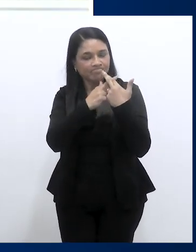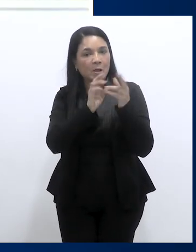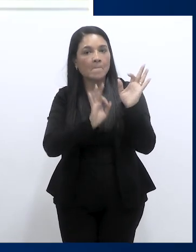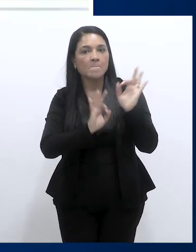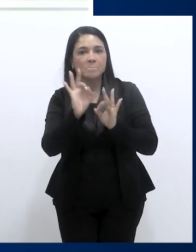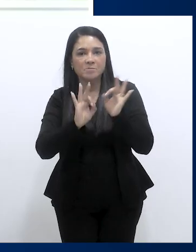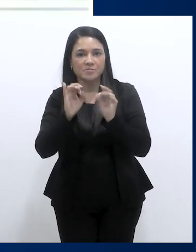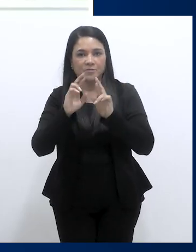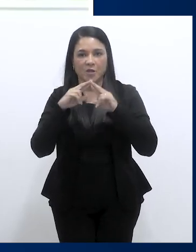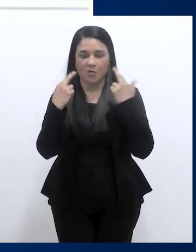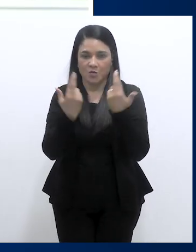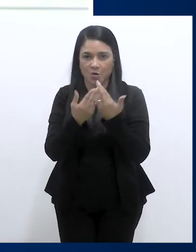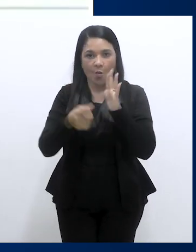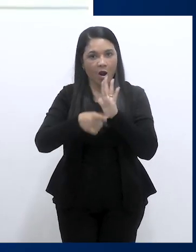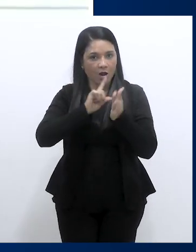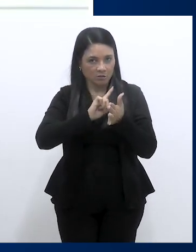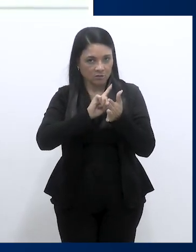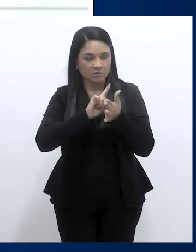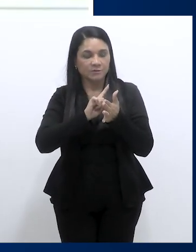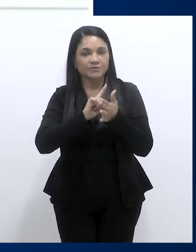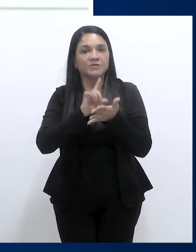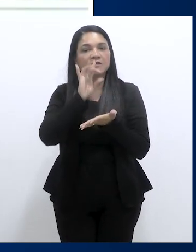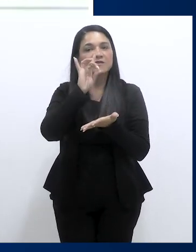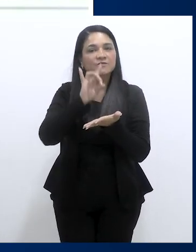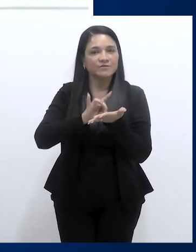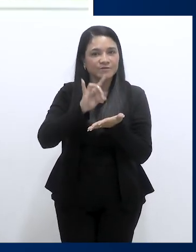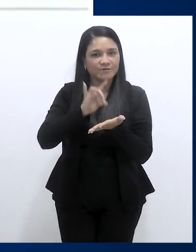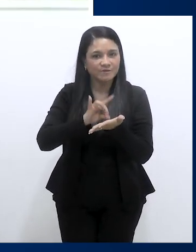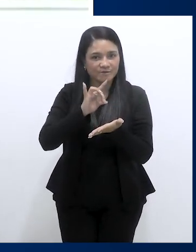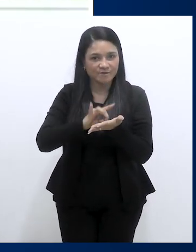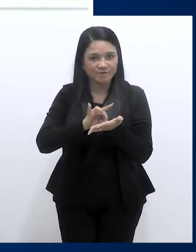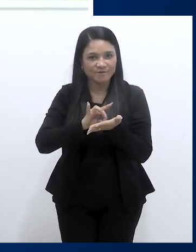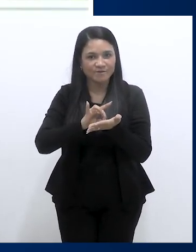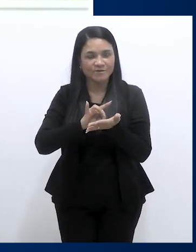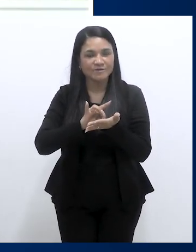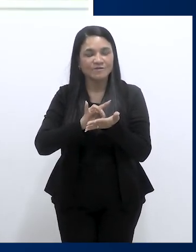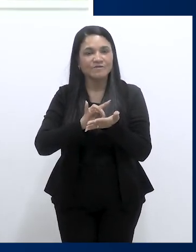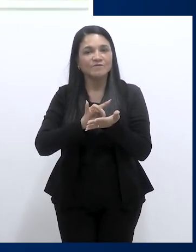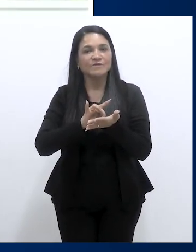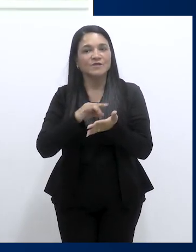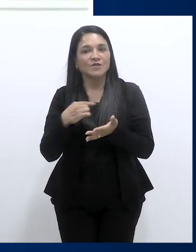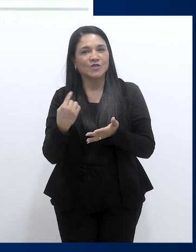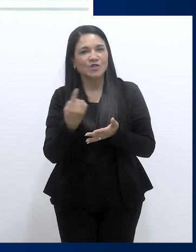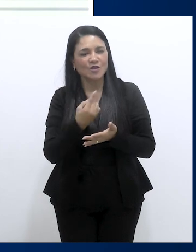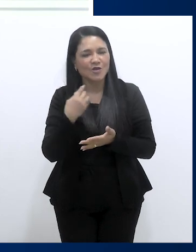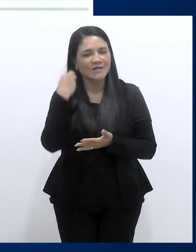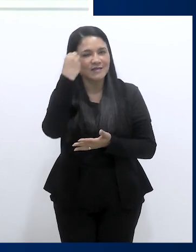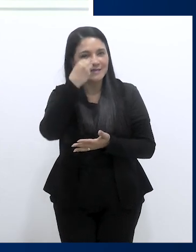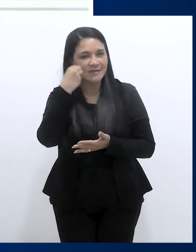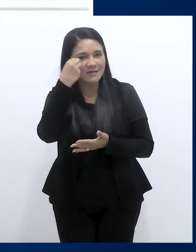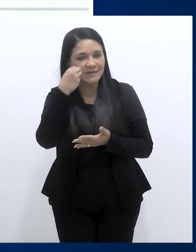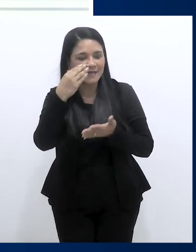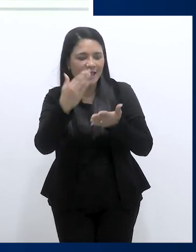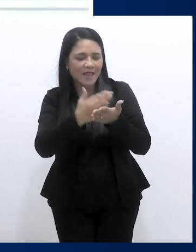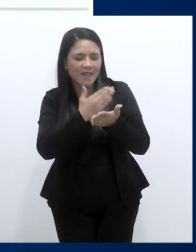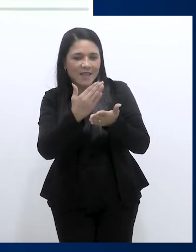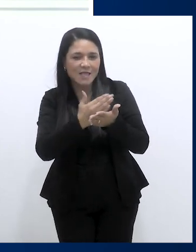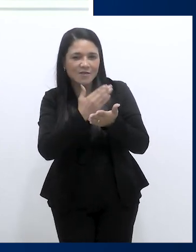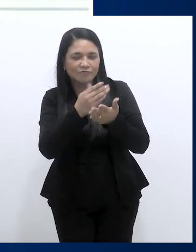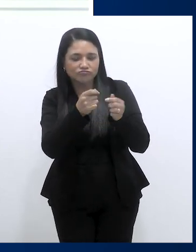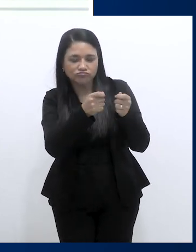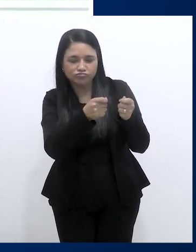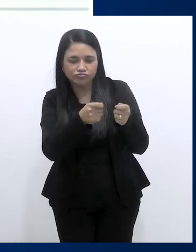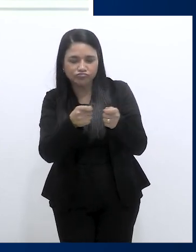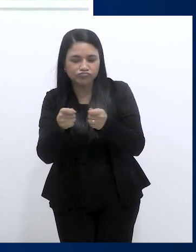preparar as reuniões. Então, na verdade, a gente acaba vivenciando esse livro ao longo